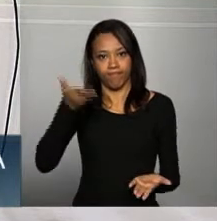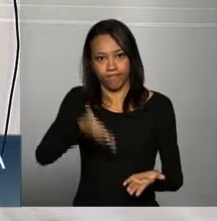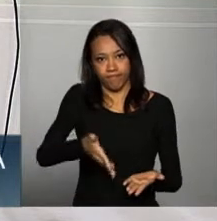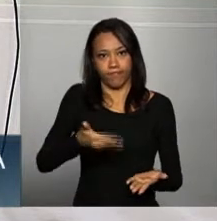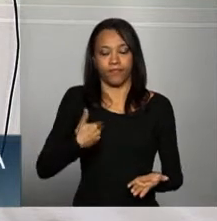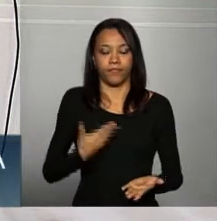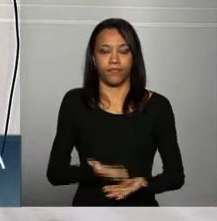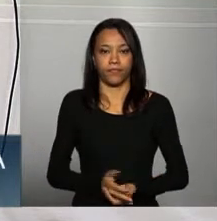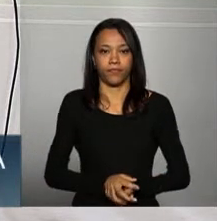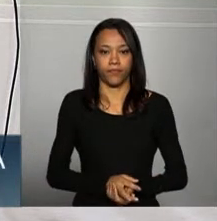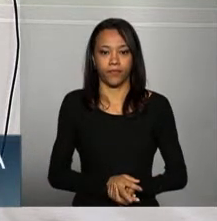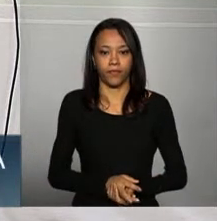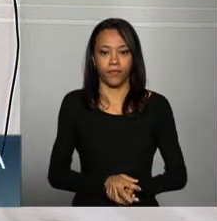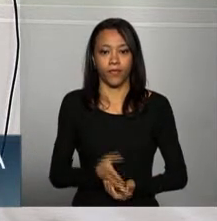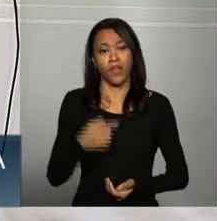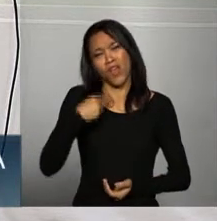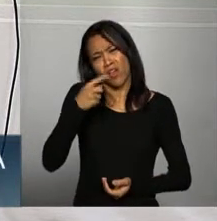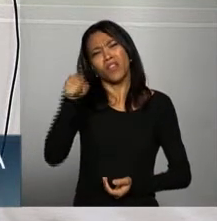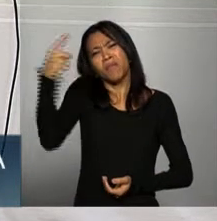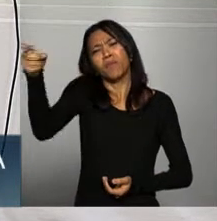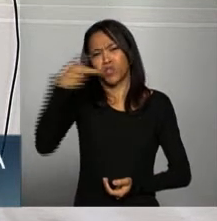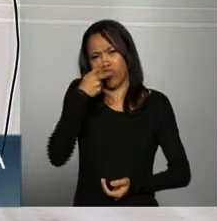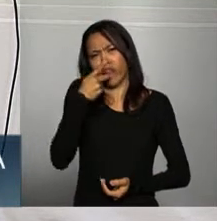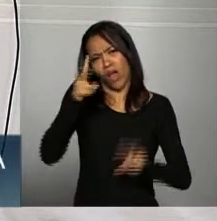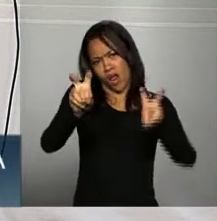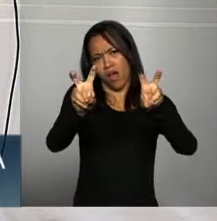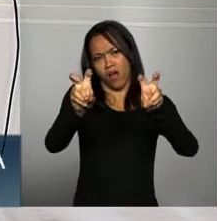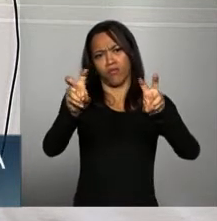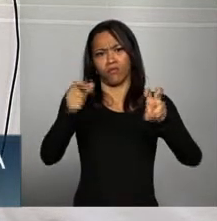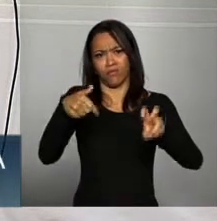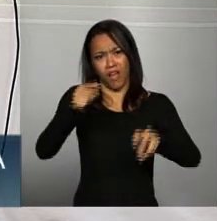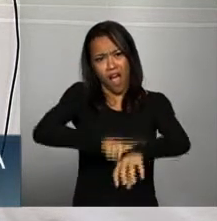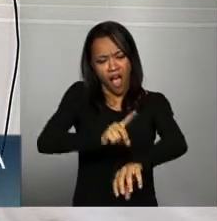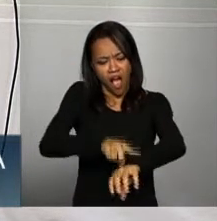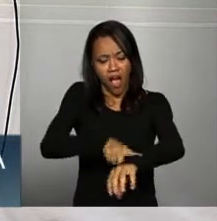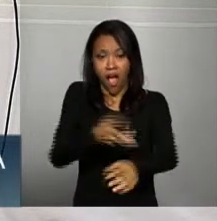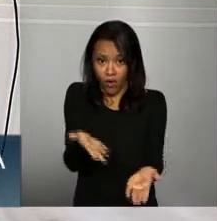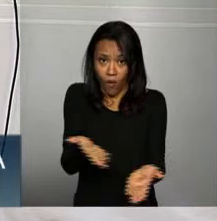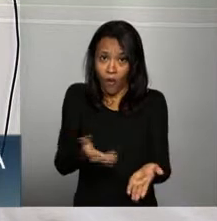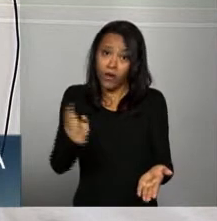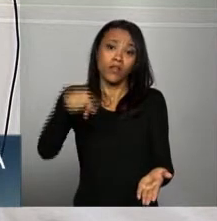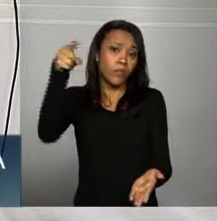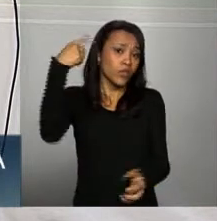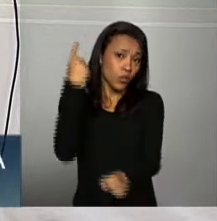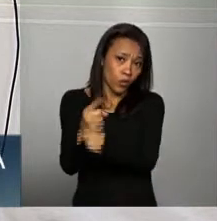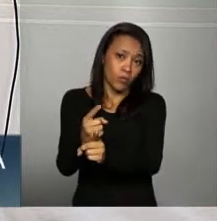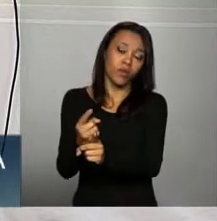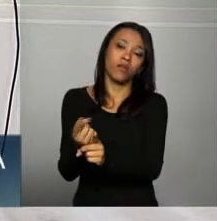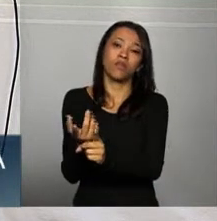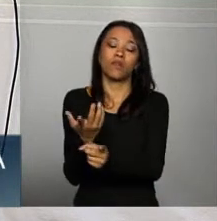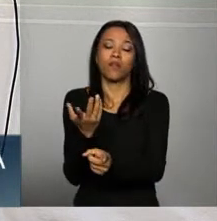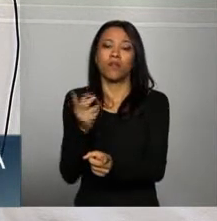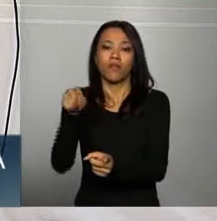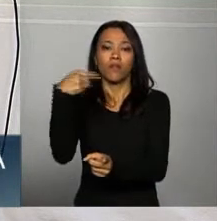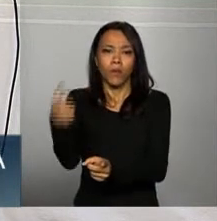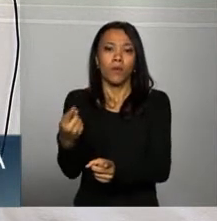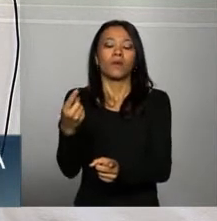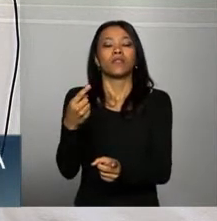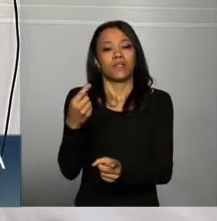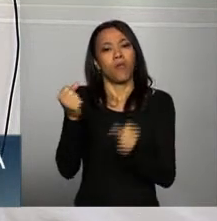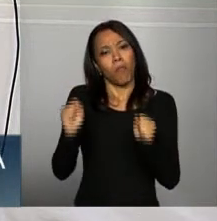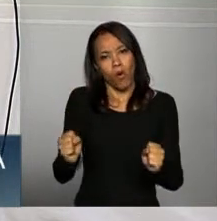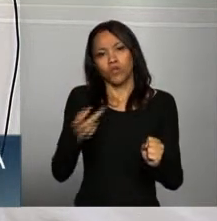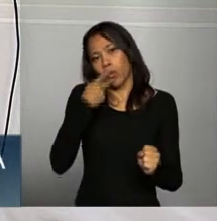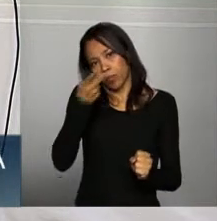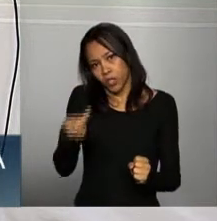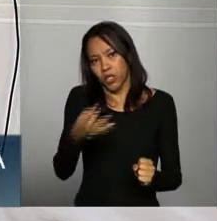Mas é também não. É um assunto que eu falo depois. Tudo tem seu momento. Podemos demarcar uma conversa depois sobre isso. Eu tenho